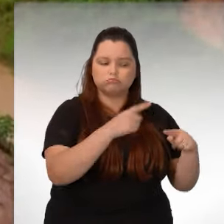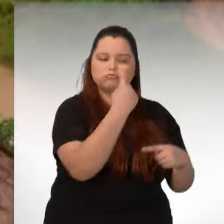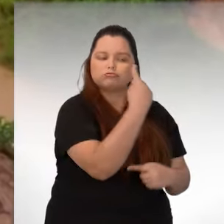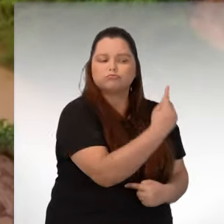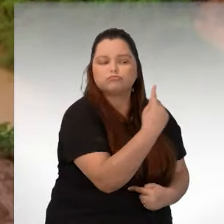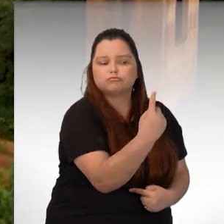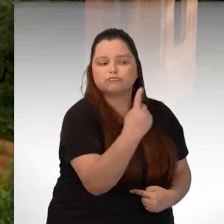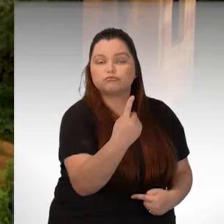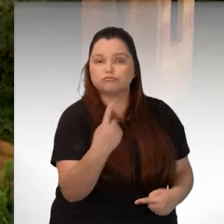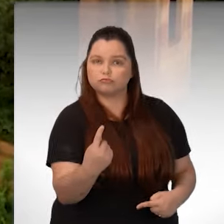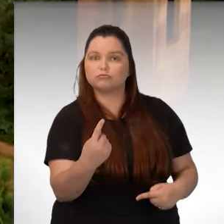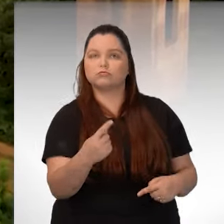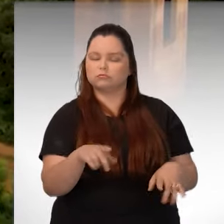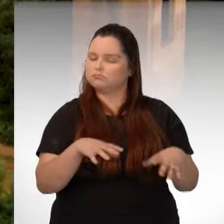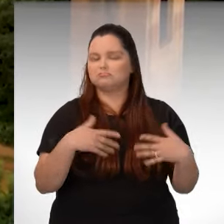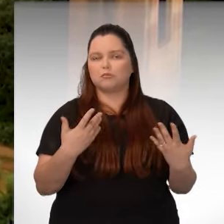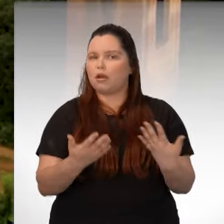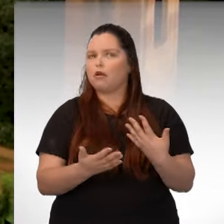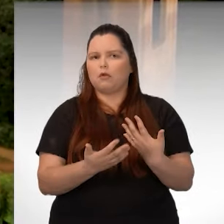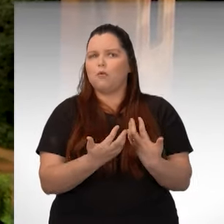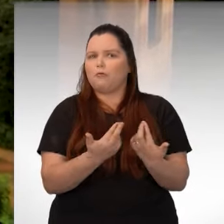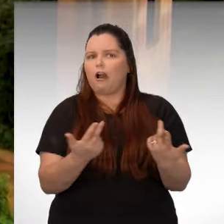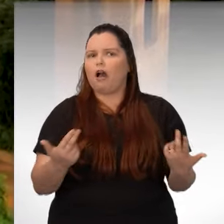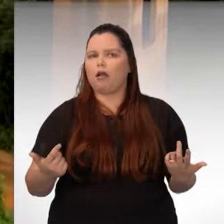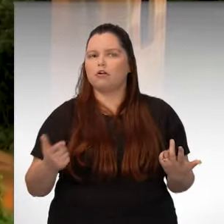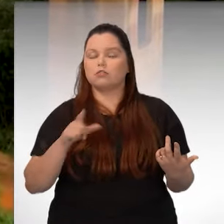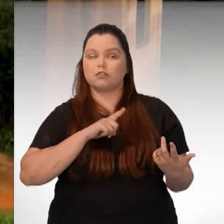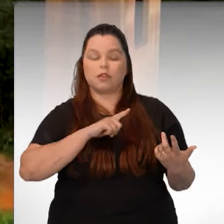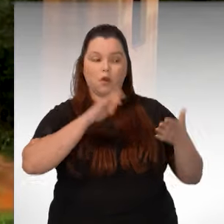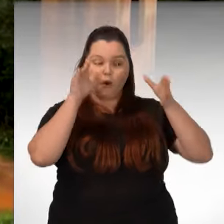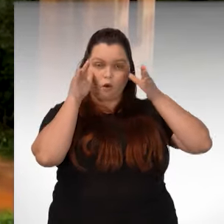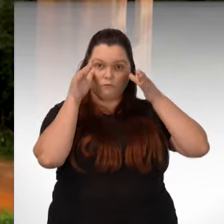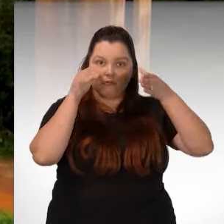individuais homogêneos, danos, enfim, aí mais com o foco